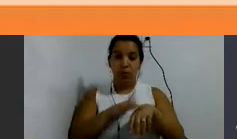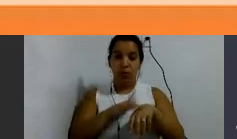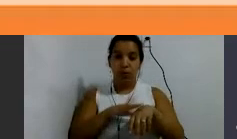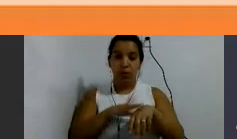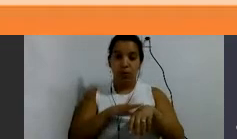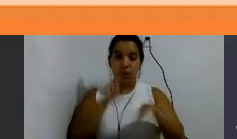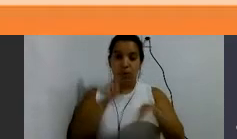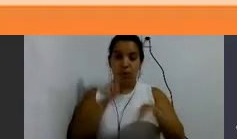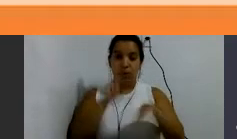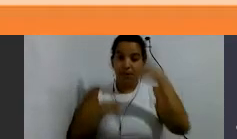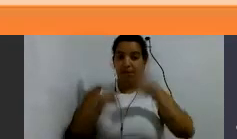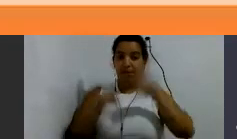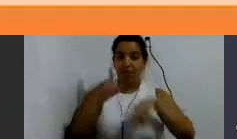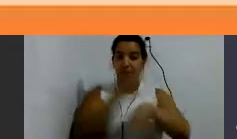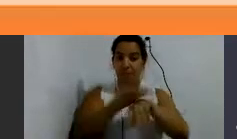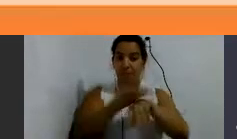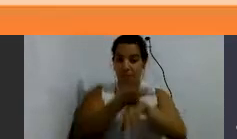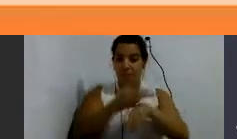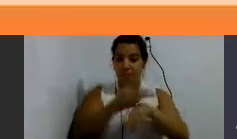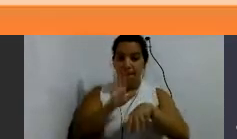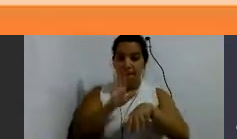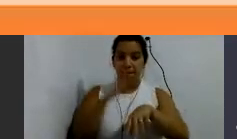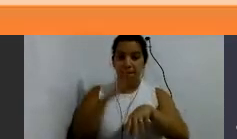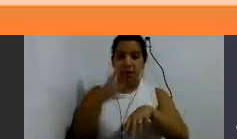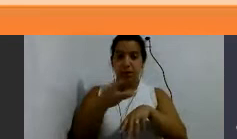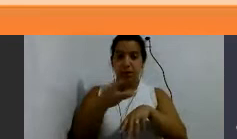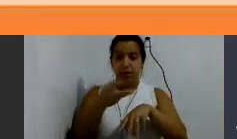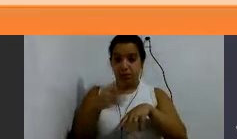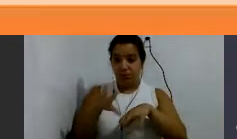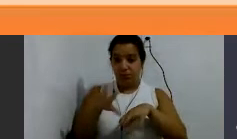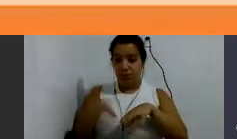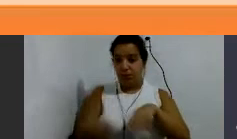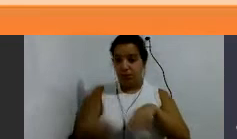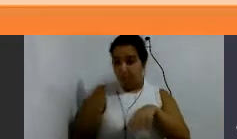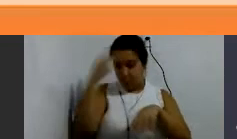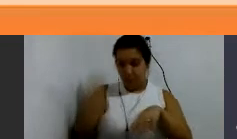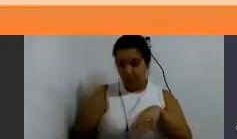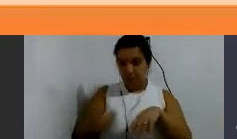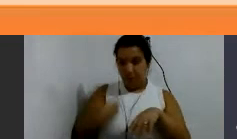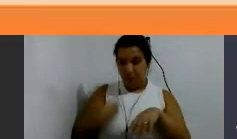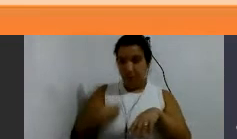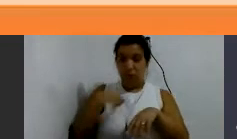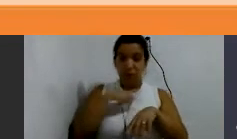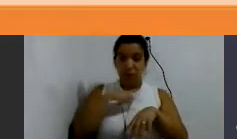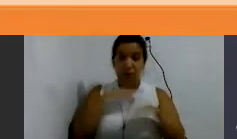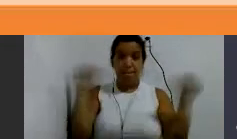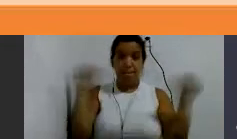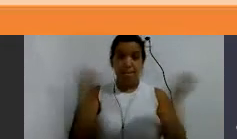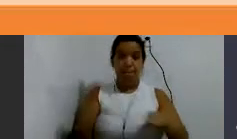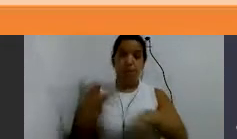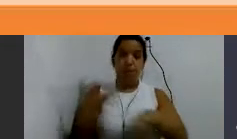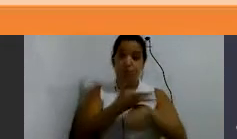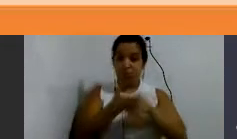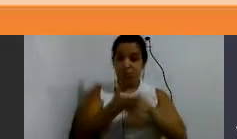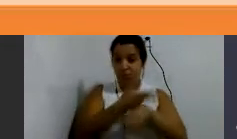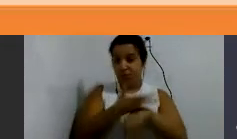avaliação prognóstica. Quanto mais parasito o paciente tem no sangue, pior é o prognóstico